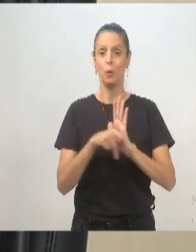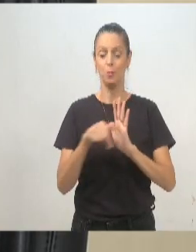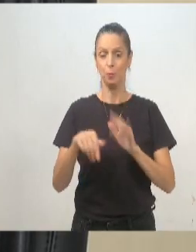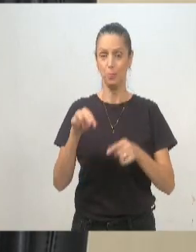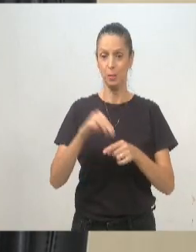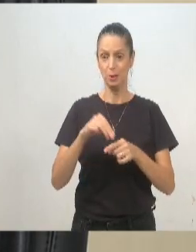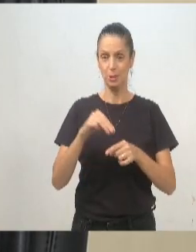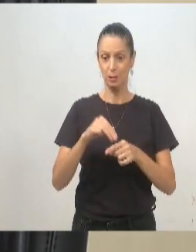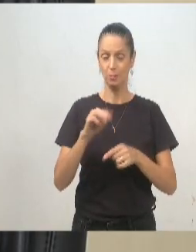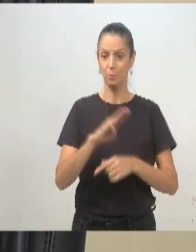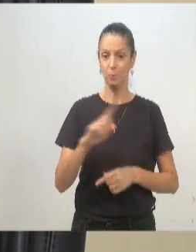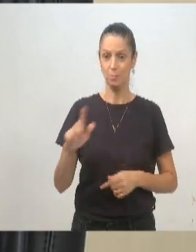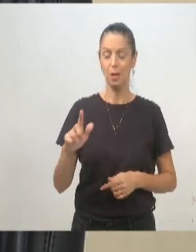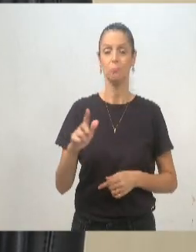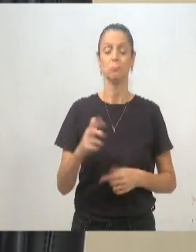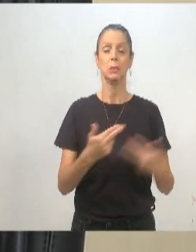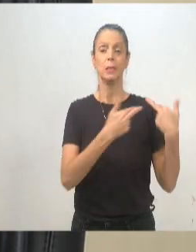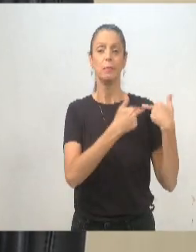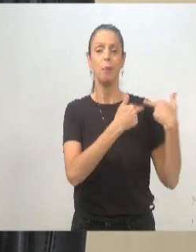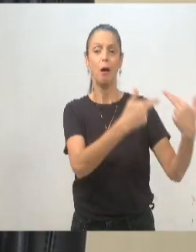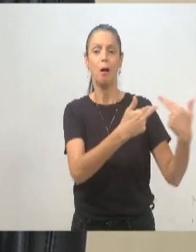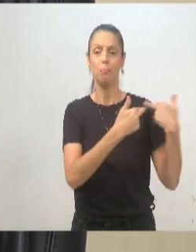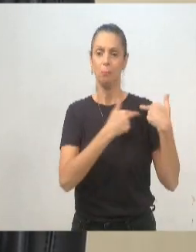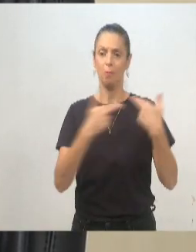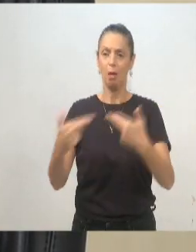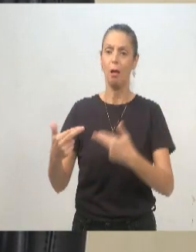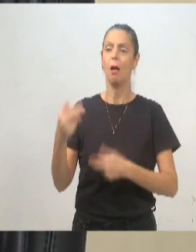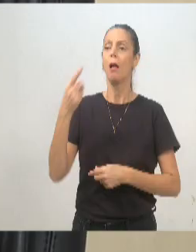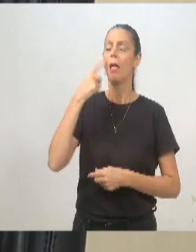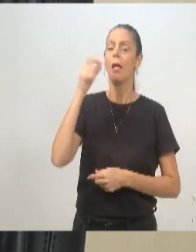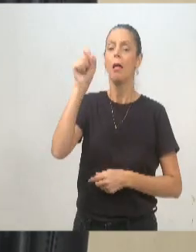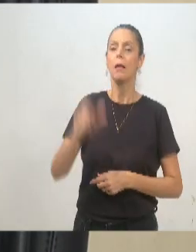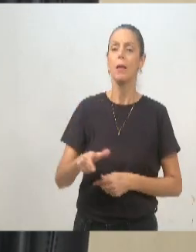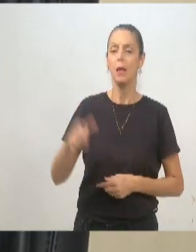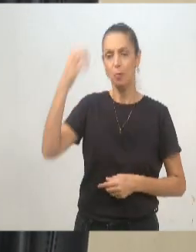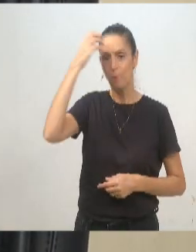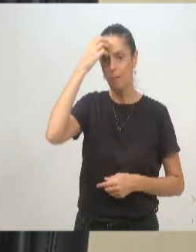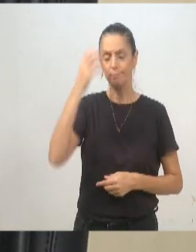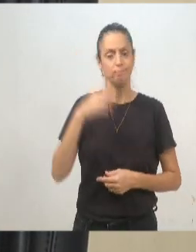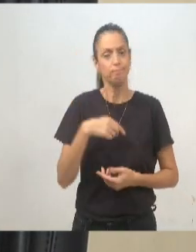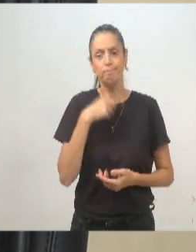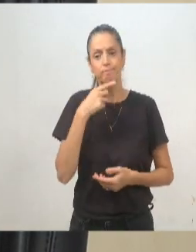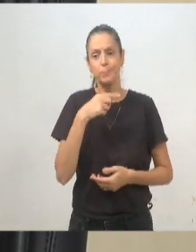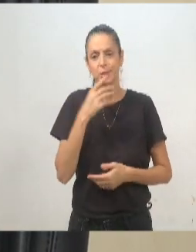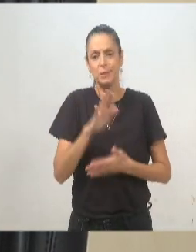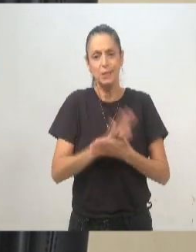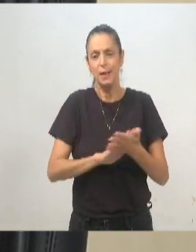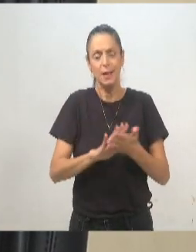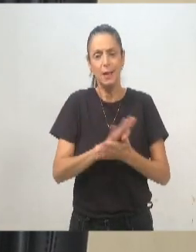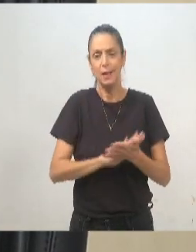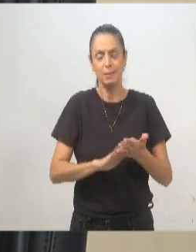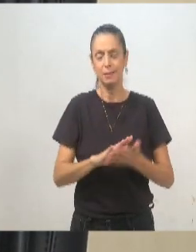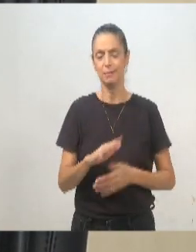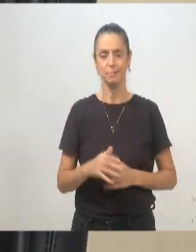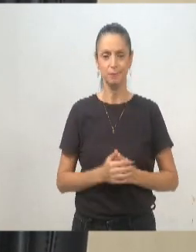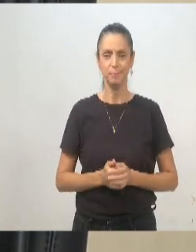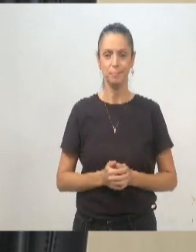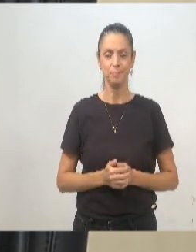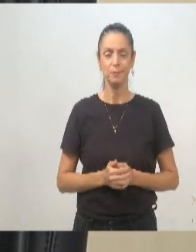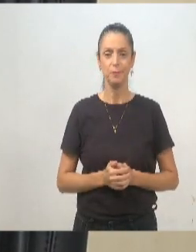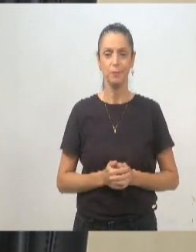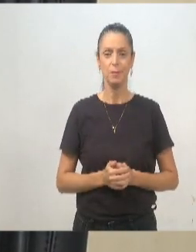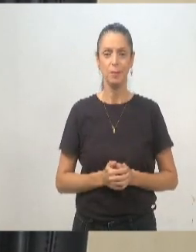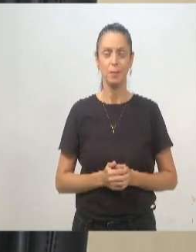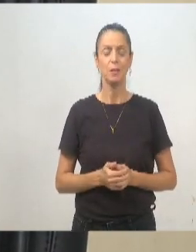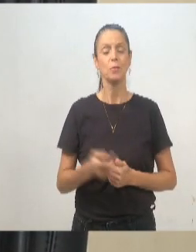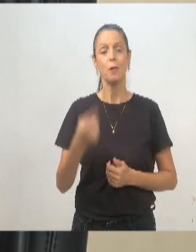acho que a questão aqui de responsabilização ou procurar culpados é pouco producente, né? Porque não se trata disso, se trata de que nós no